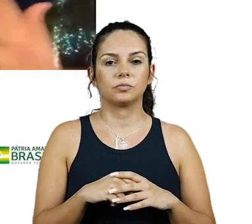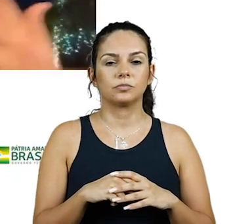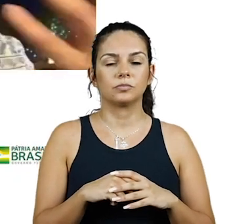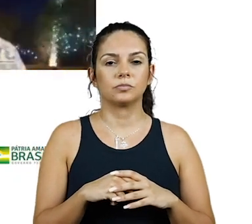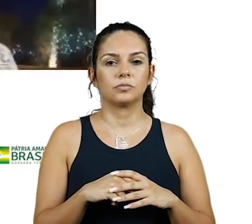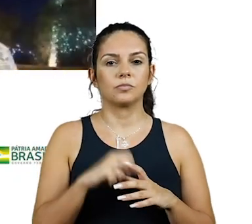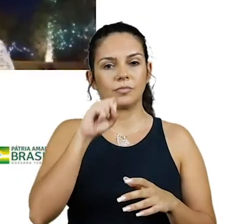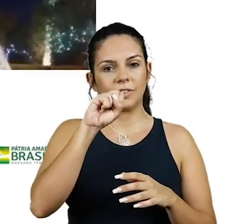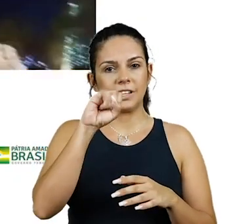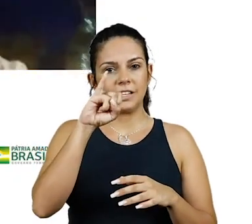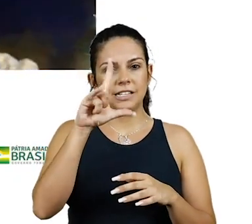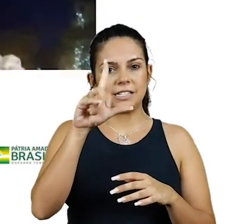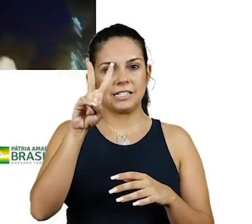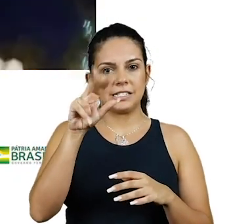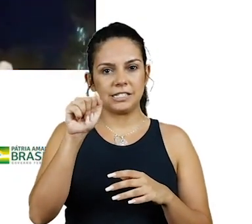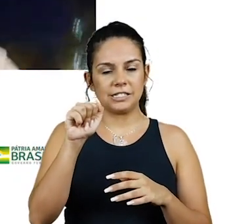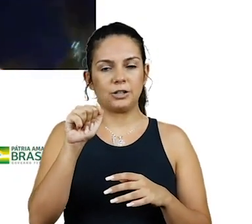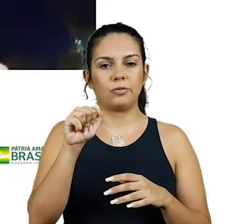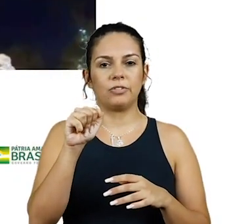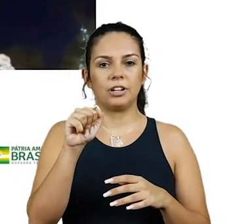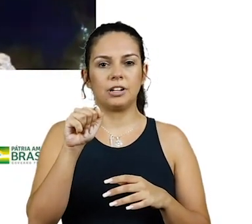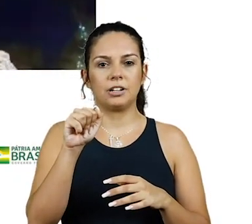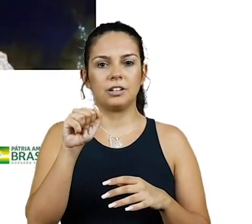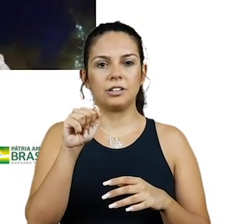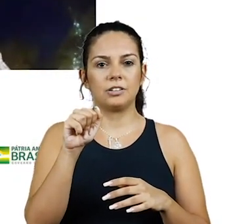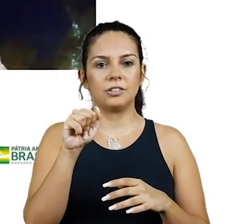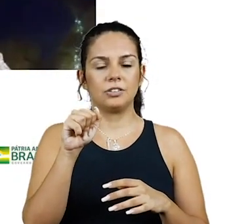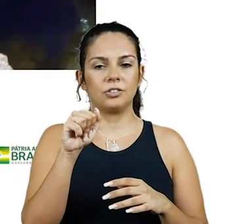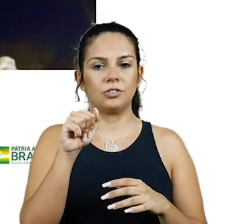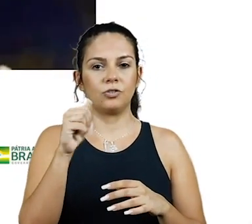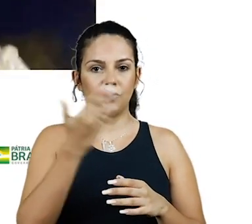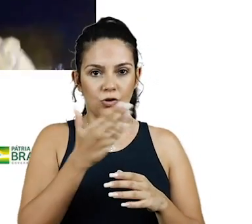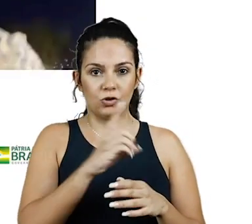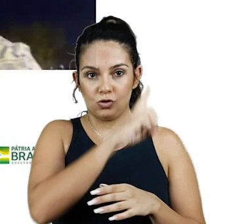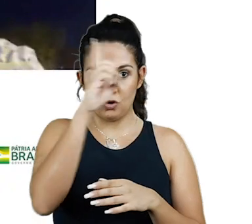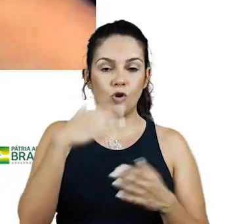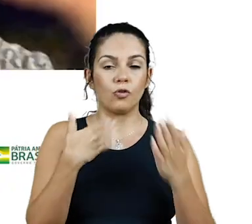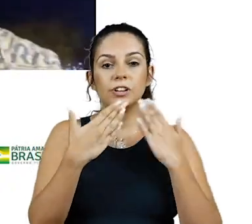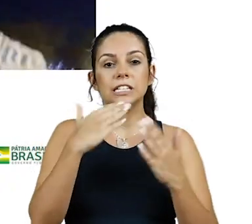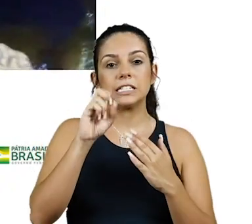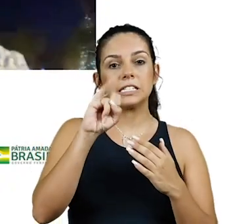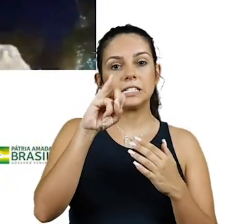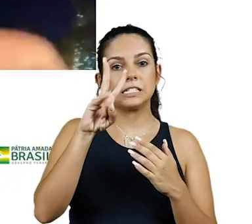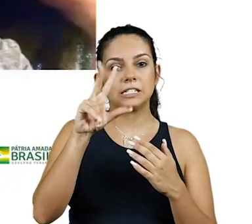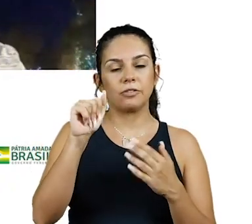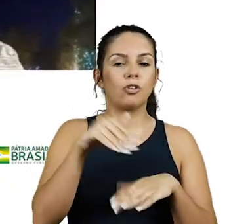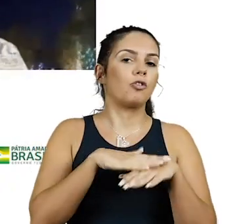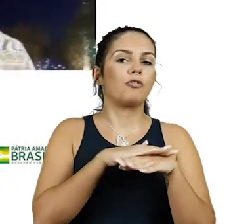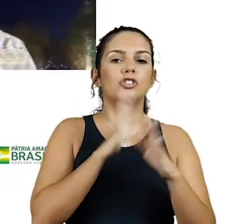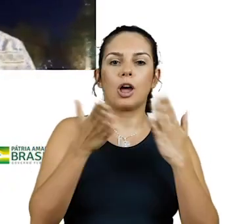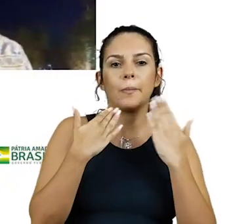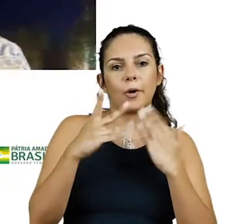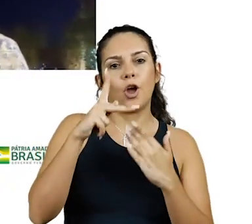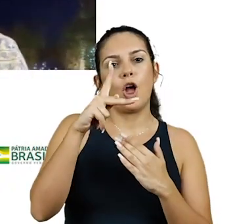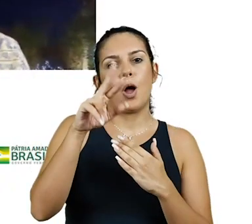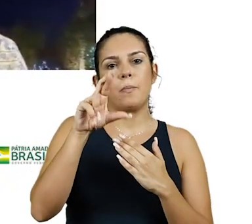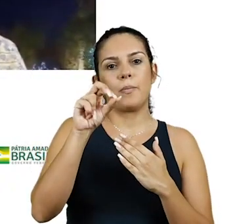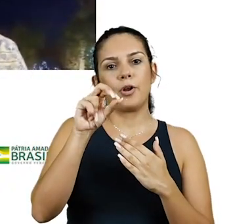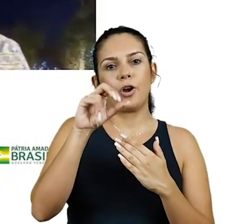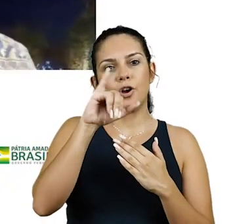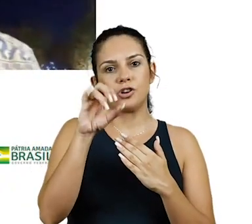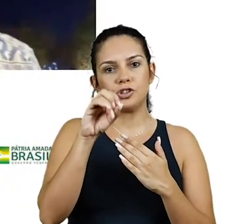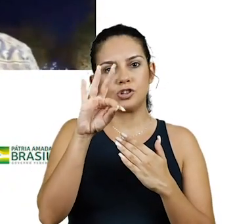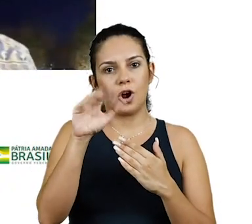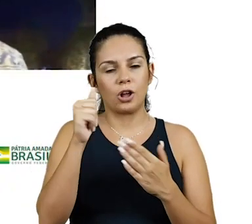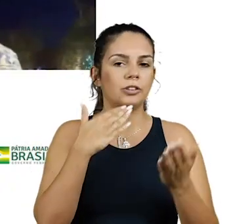o Silva, que é maravilhoso. Foi tanta gente que eu falei que eu até confundo. Mas o de hoje que subiu é Silva. Mas falei com o Projota, falei com o Lud,